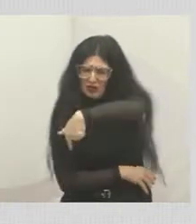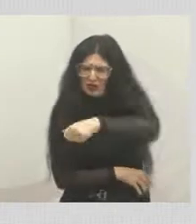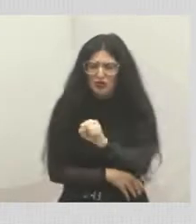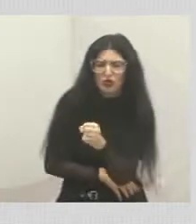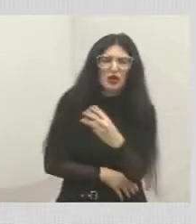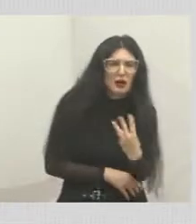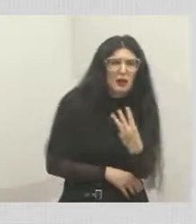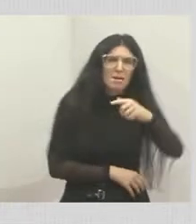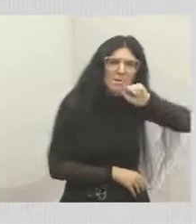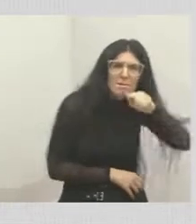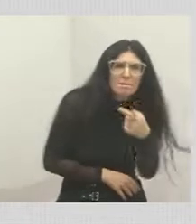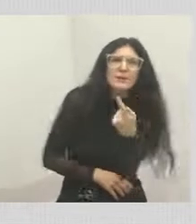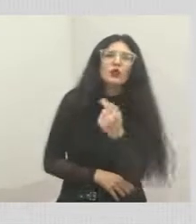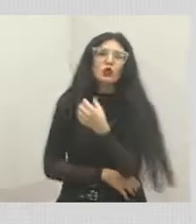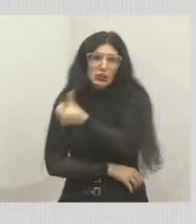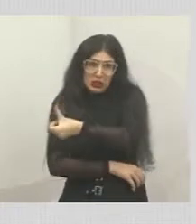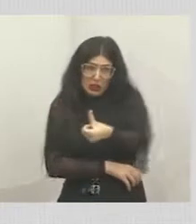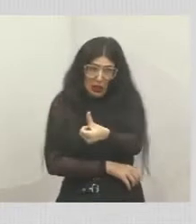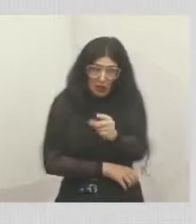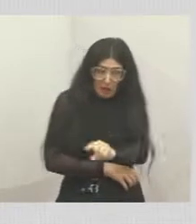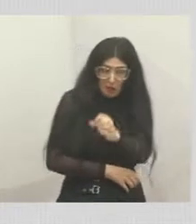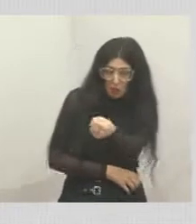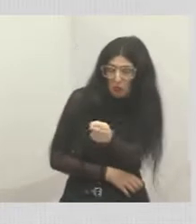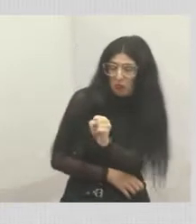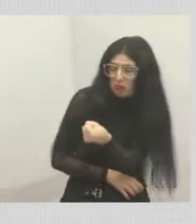64.783.000, um percentual de